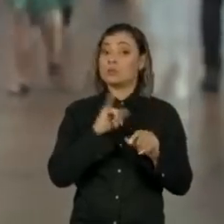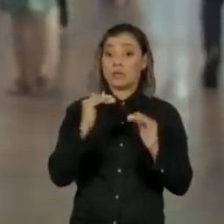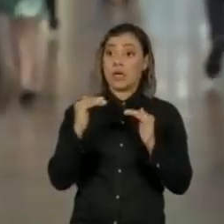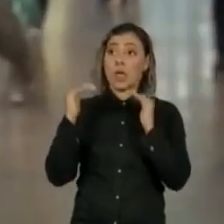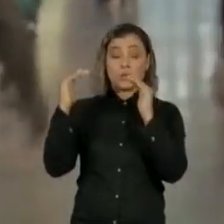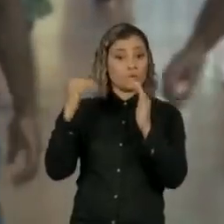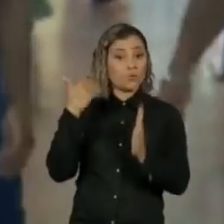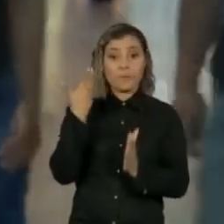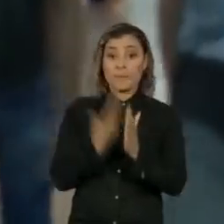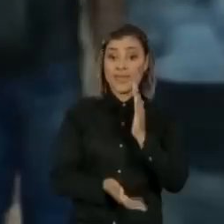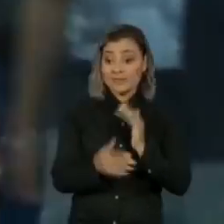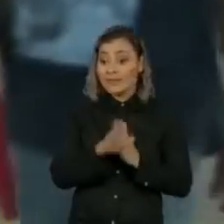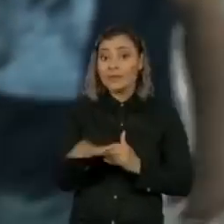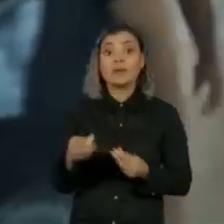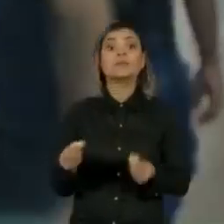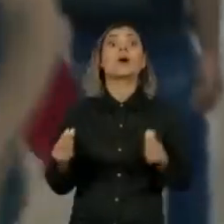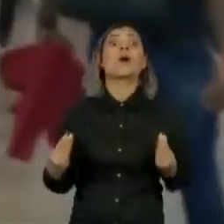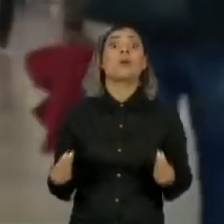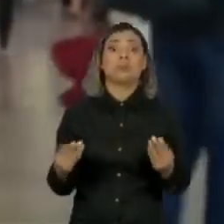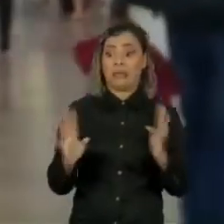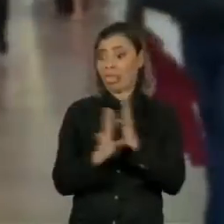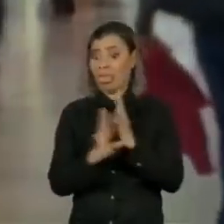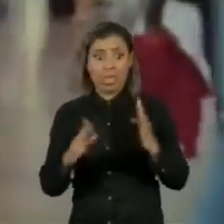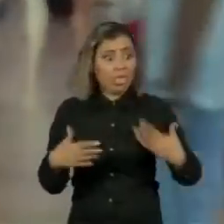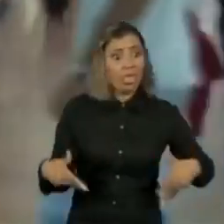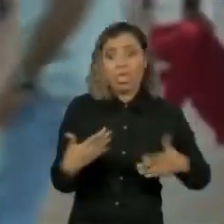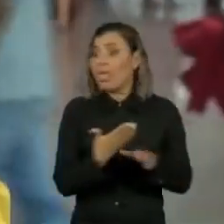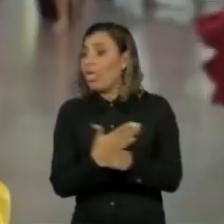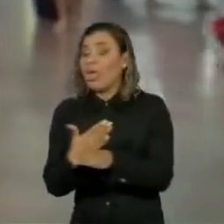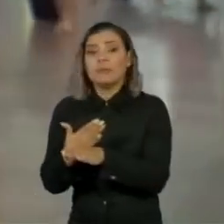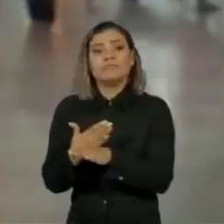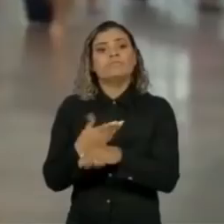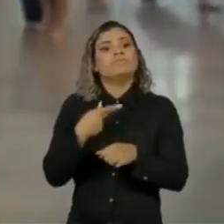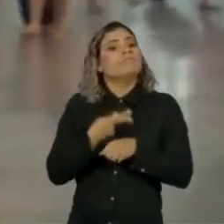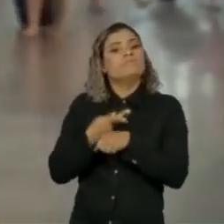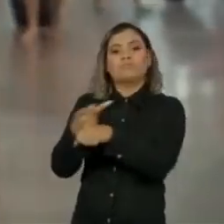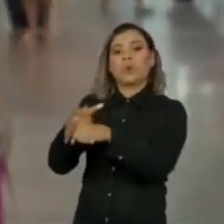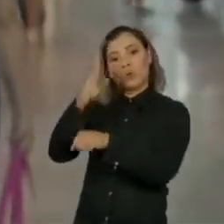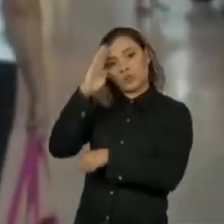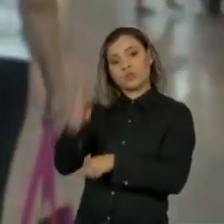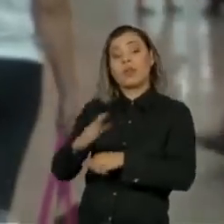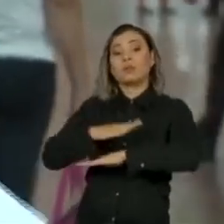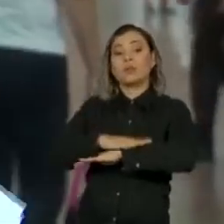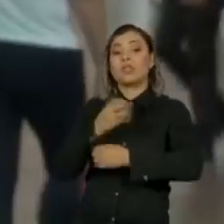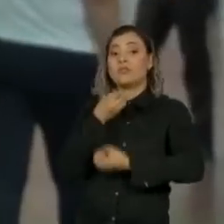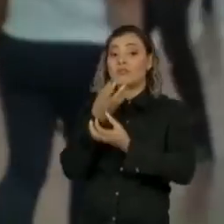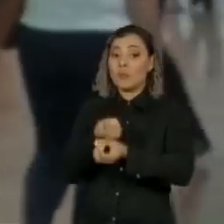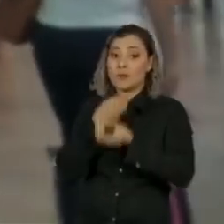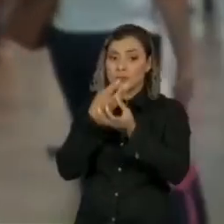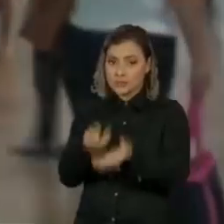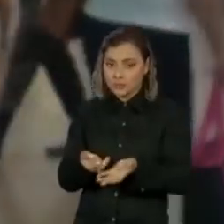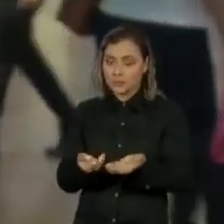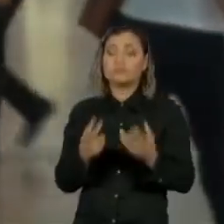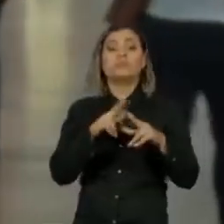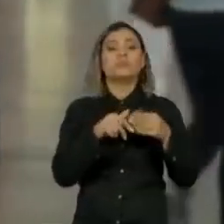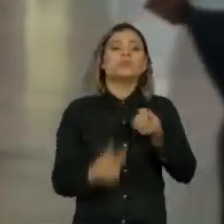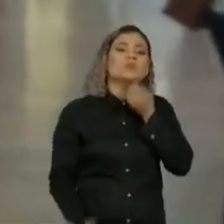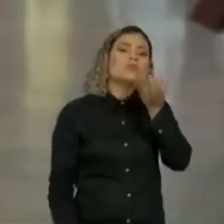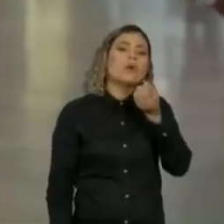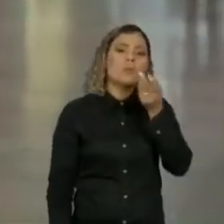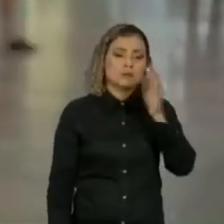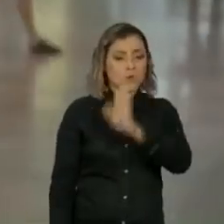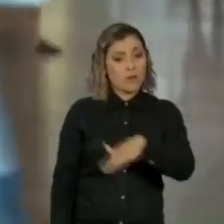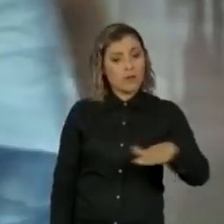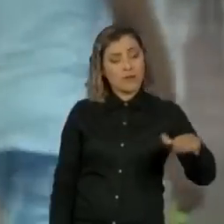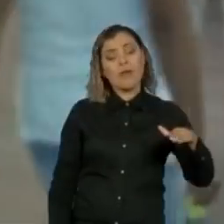adulto perca uma criança aqui nesses corredores bem cheios, a dica é procurar direto o balcão de informações. Os dados dessas crianças vão